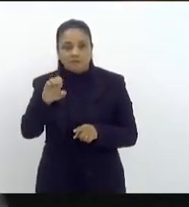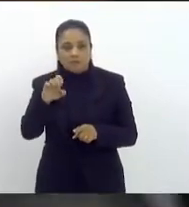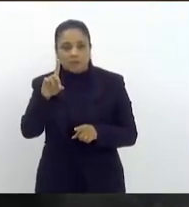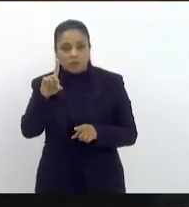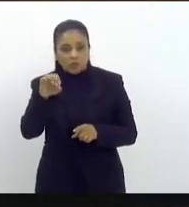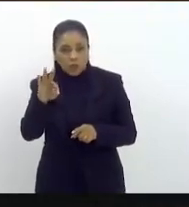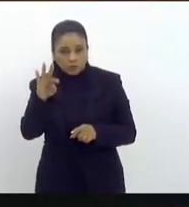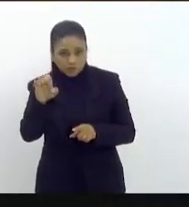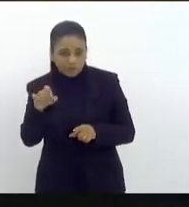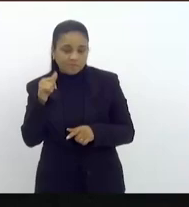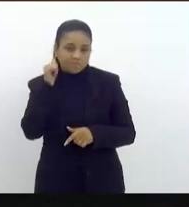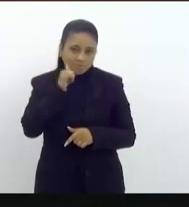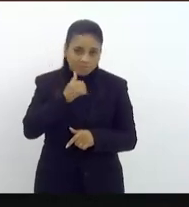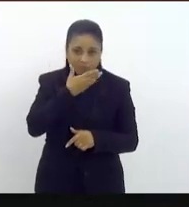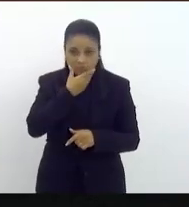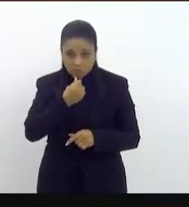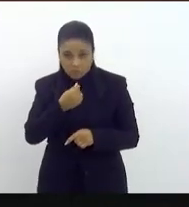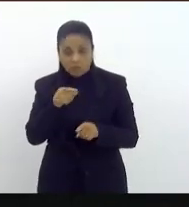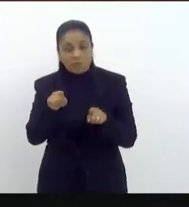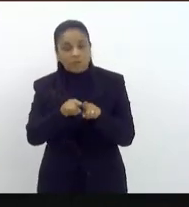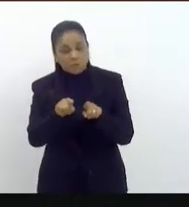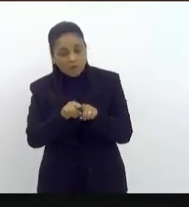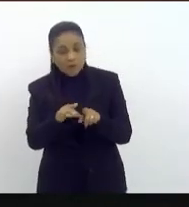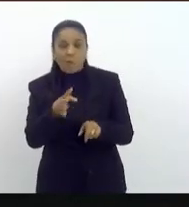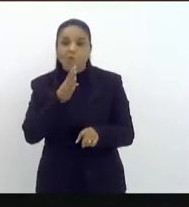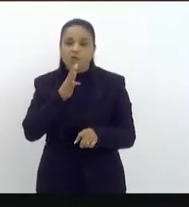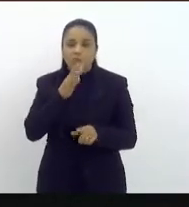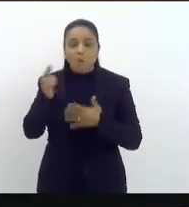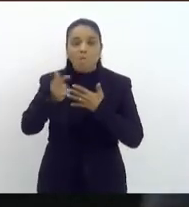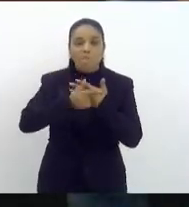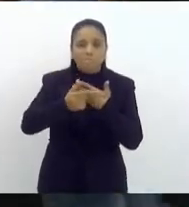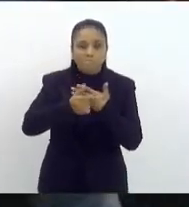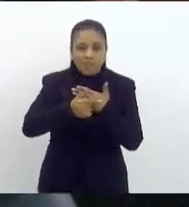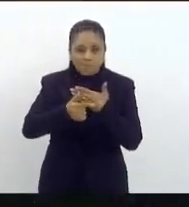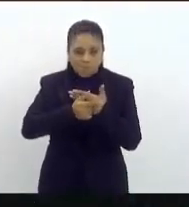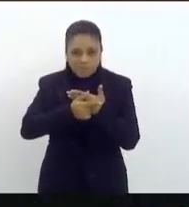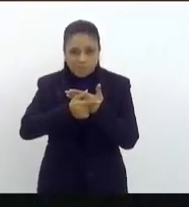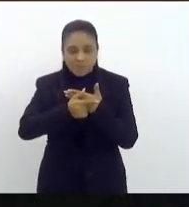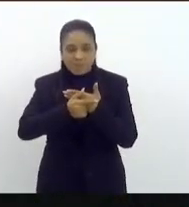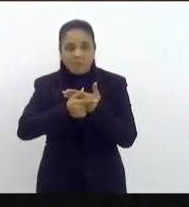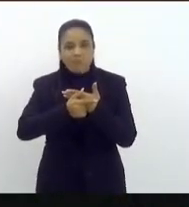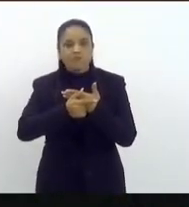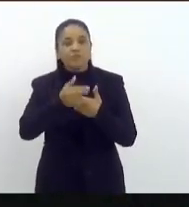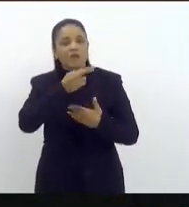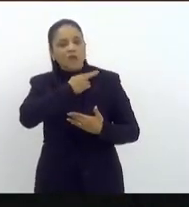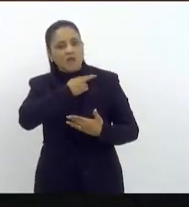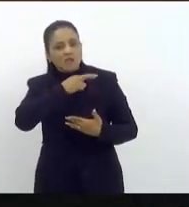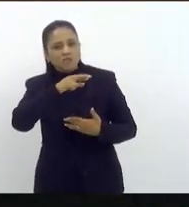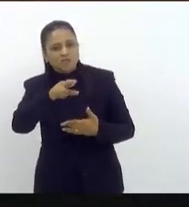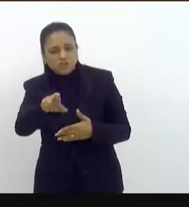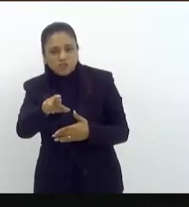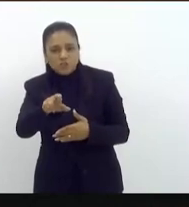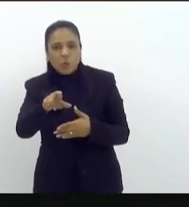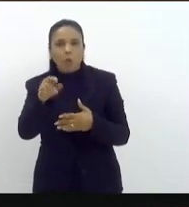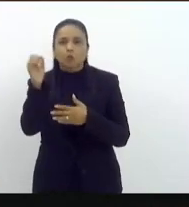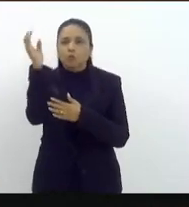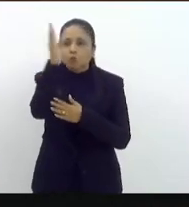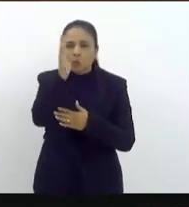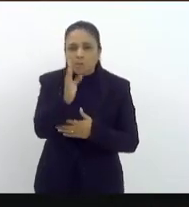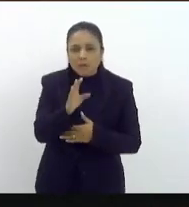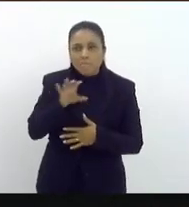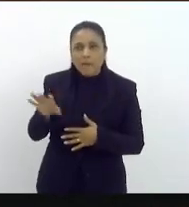religiões de matriz africana é justamente reconheceu o papel dessa dessas religiões no Brasil